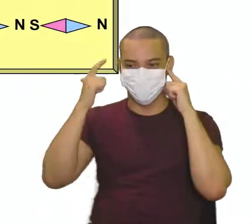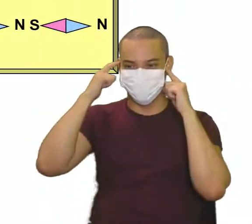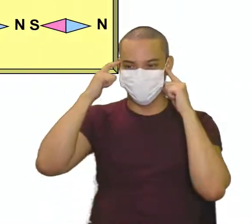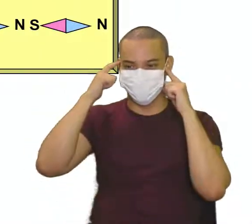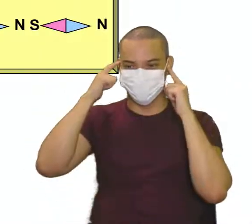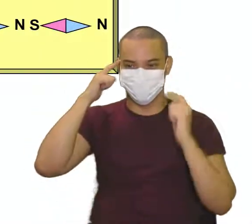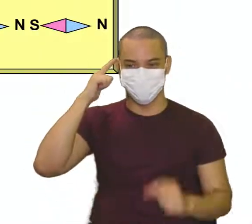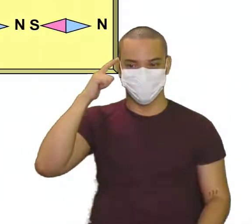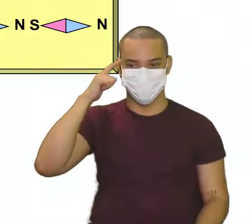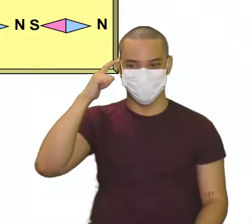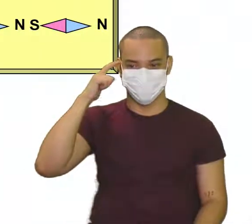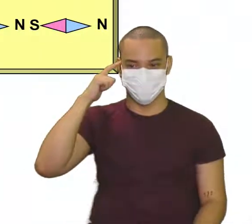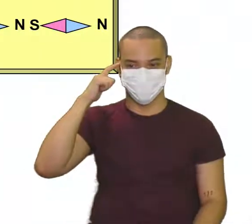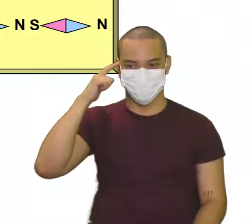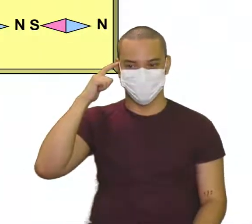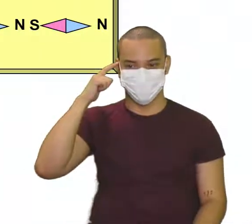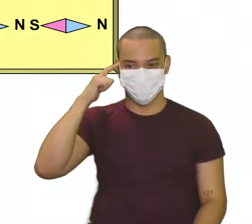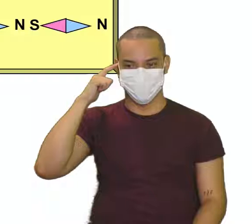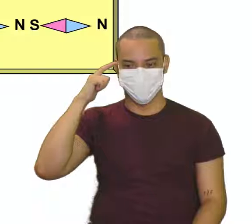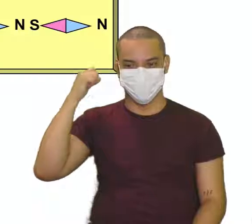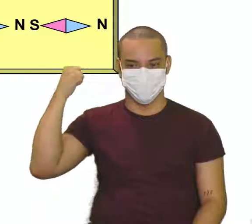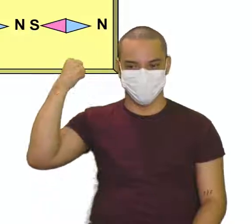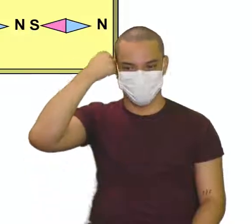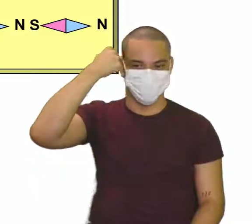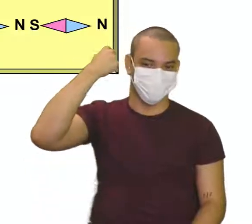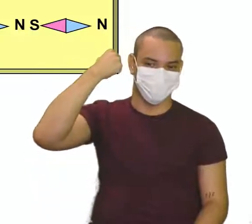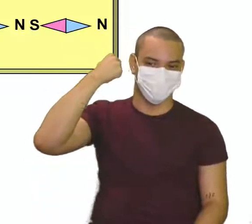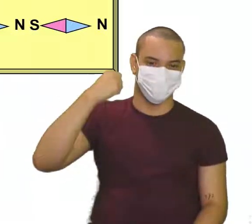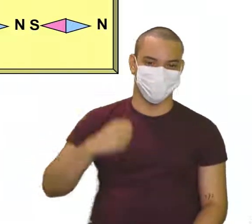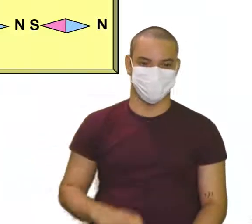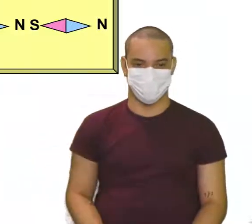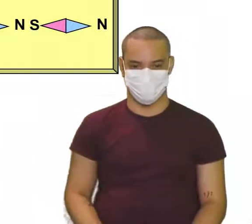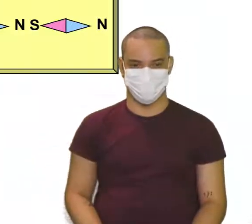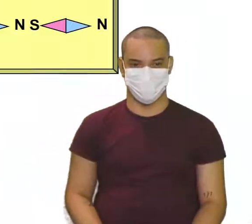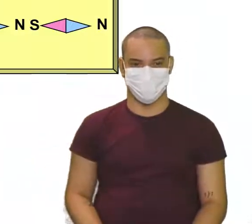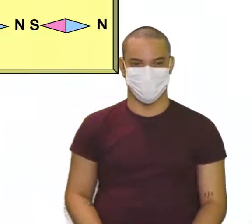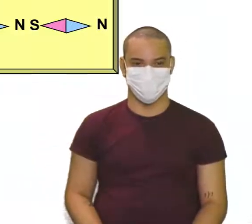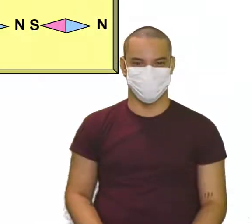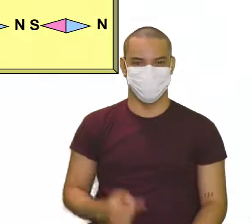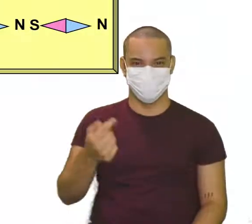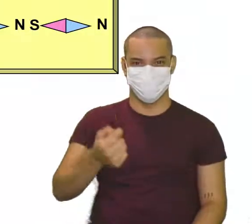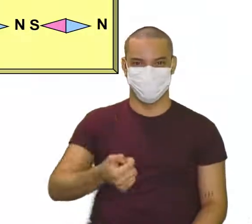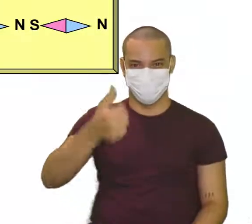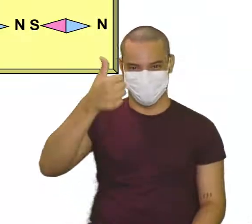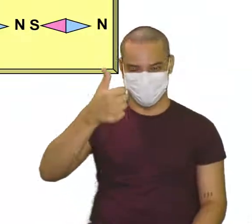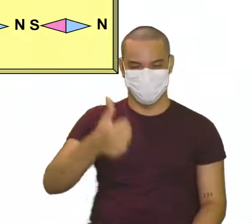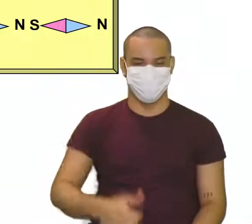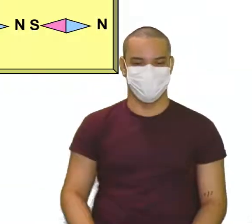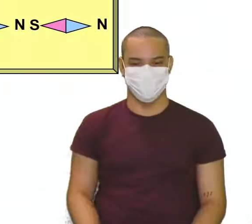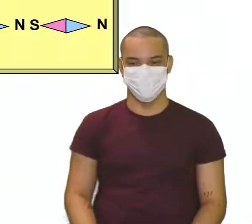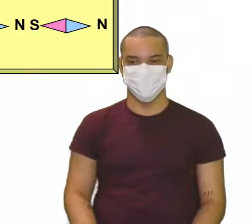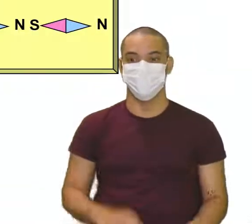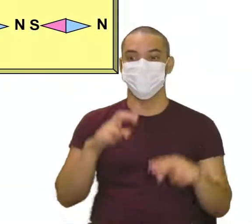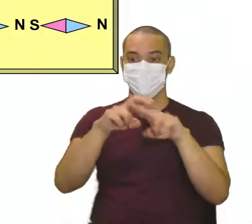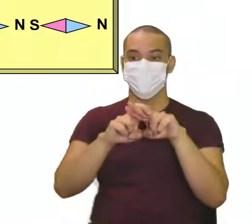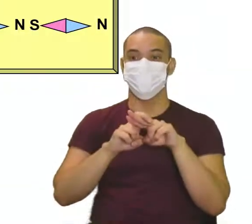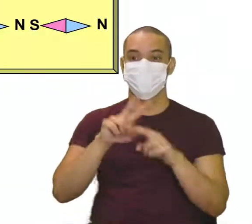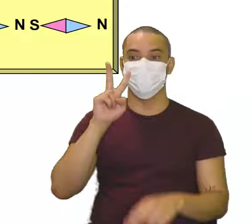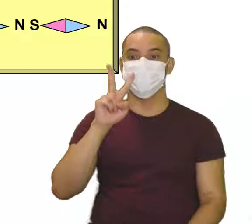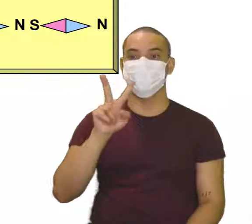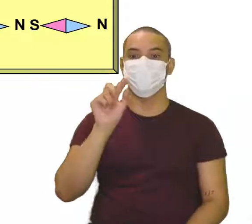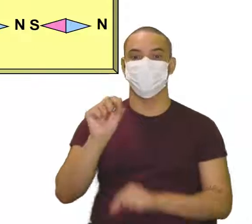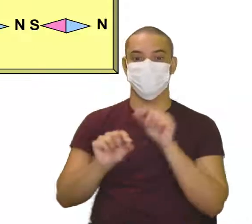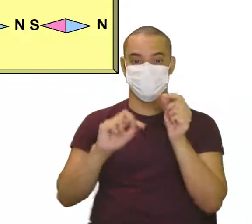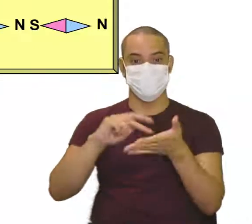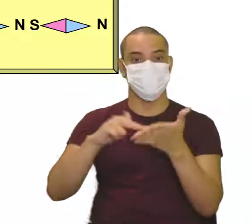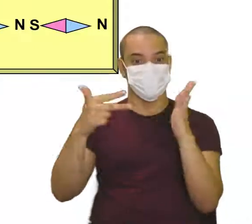Vitor ali, certo? Um pouquinho, quase ele leva uma substância diamagnética na cabeça. Então, aqui, pessoal, olha só,